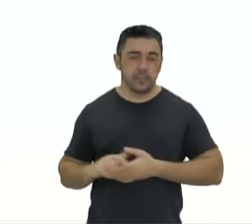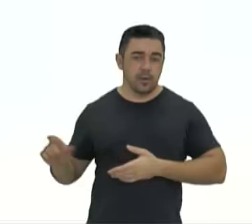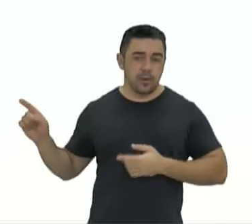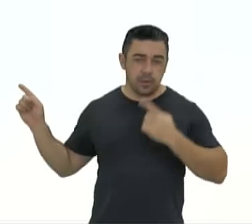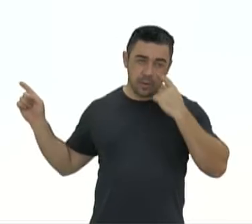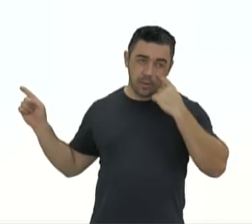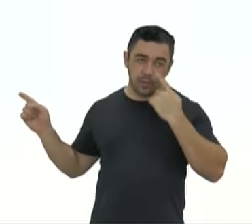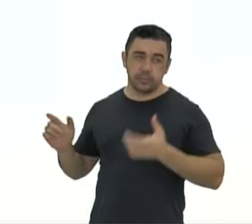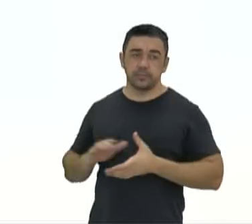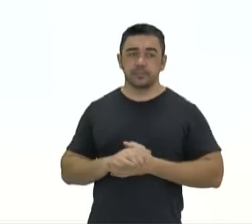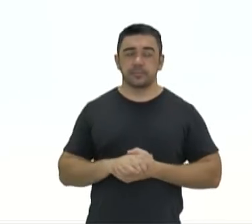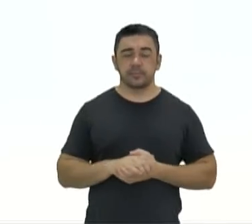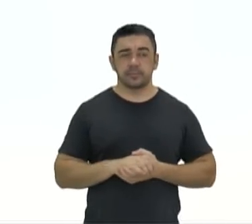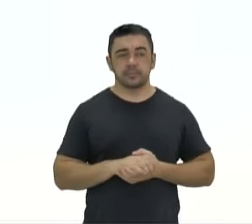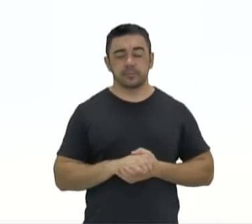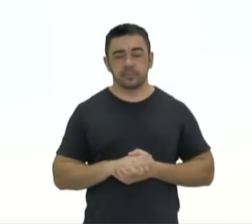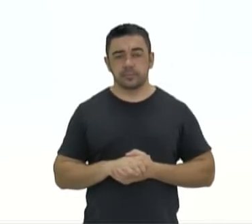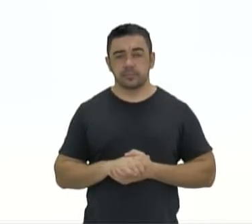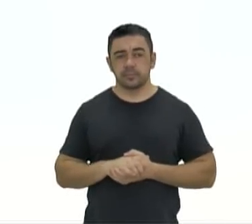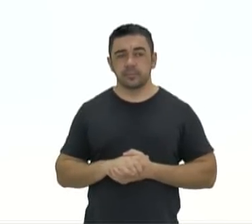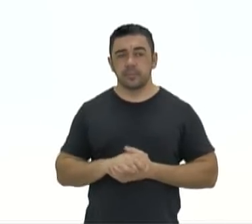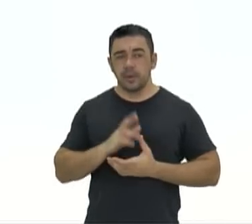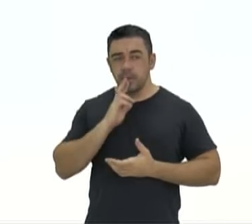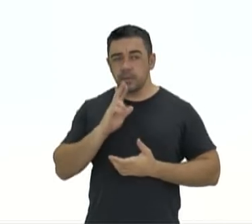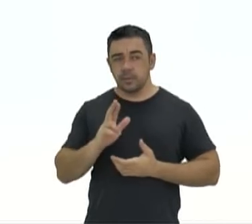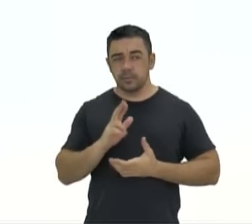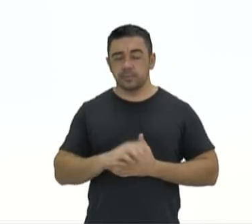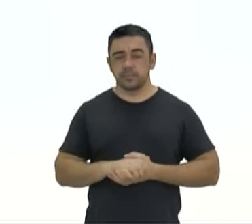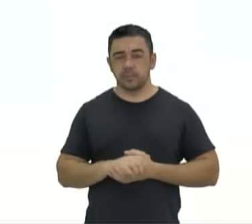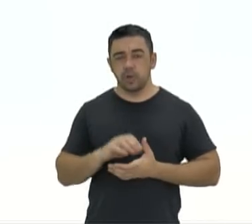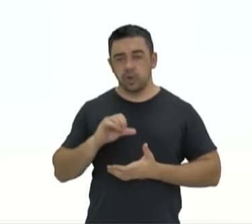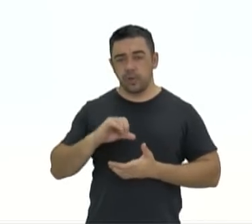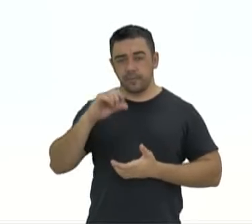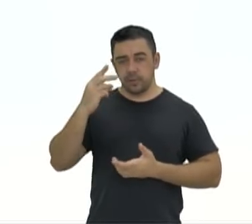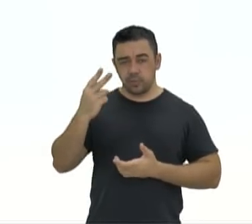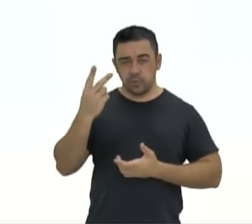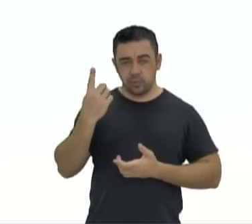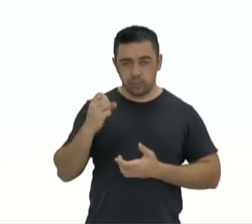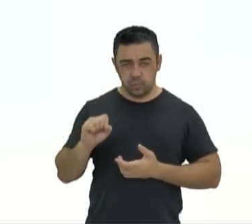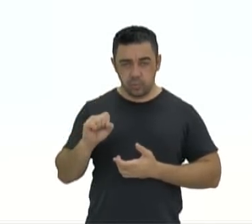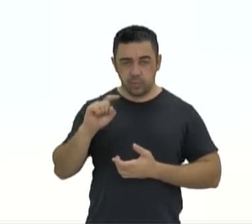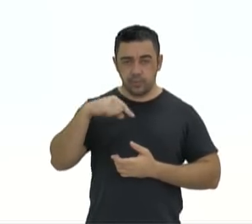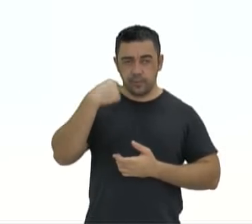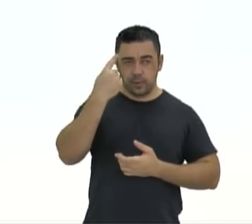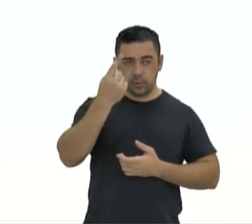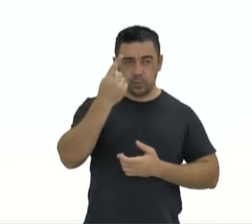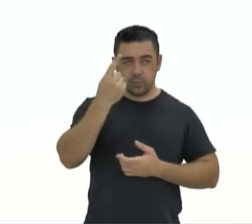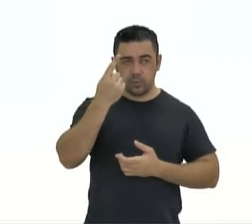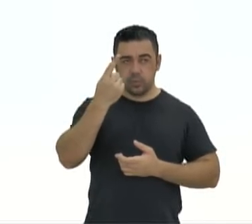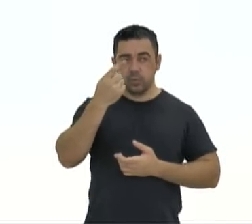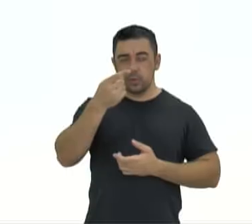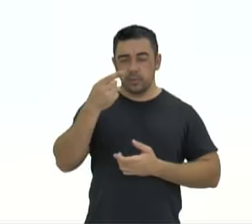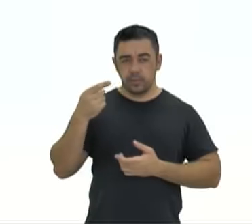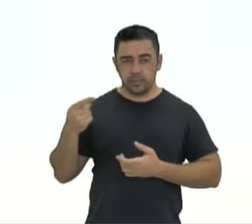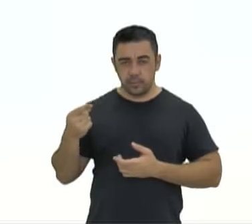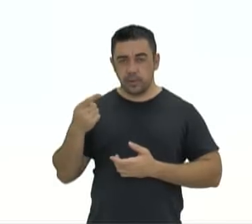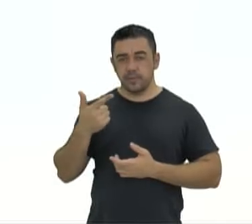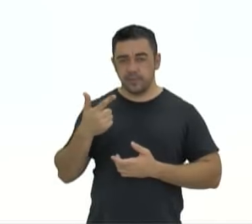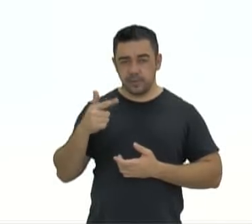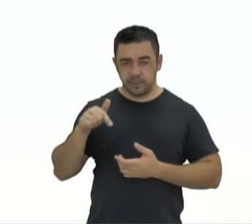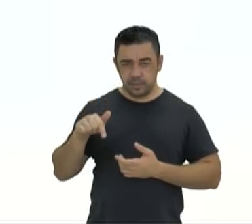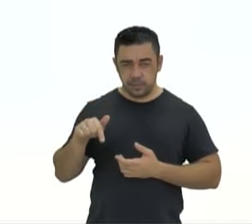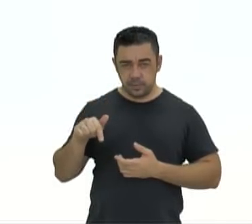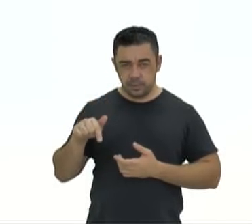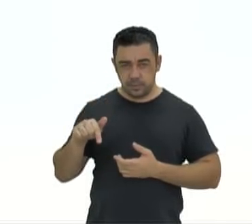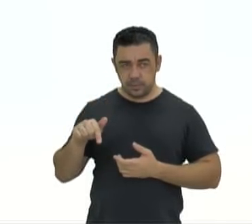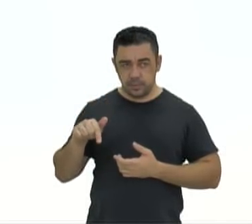lá, 32 vezes 9. 9 vezes 2, 18, vai 1. 9 vezes